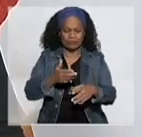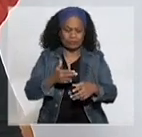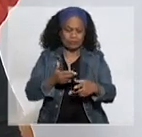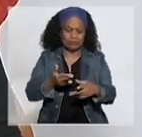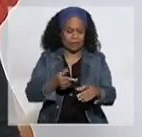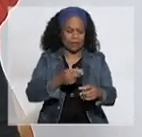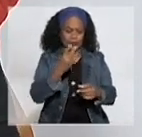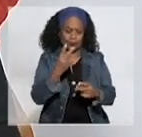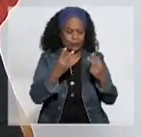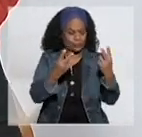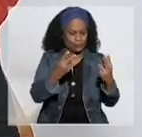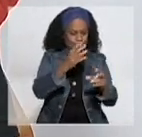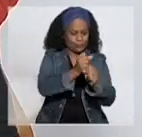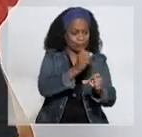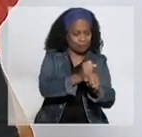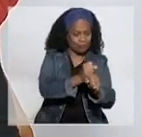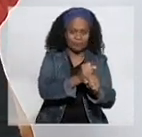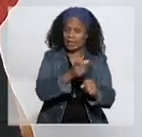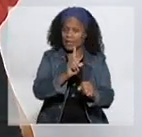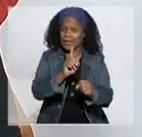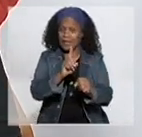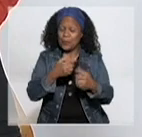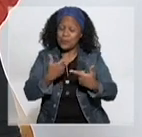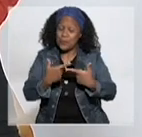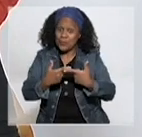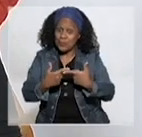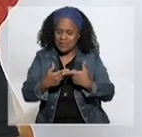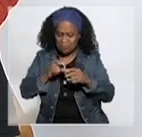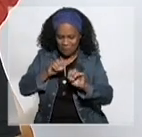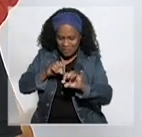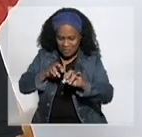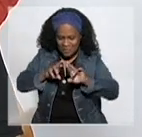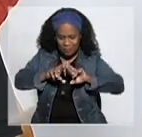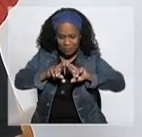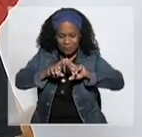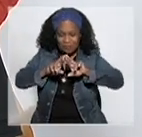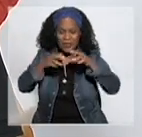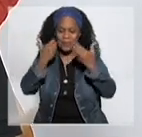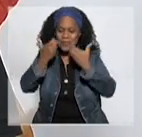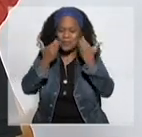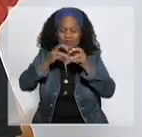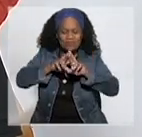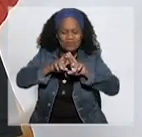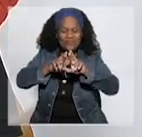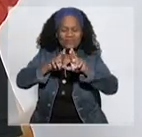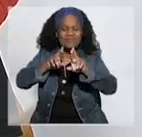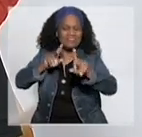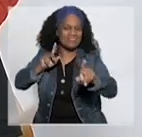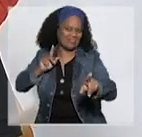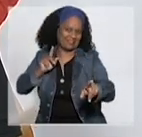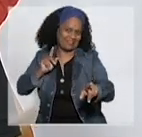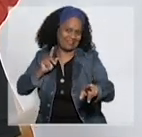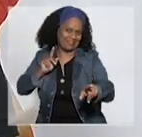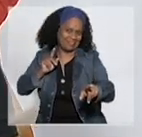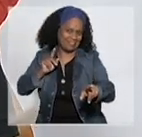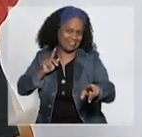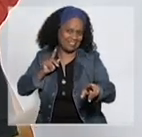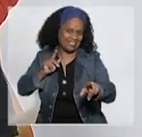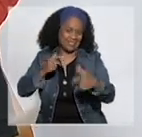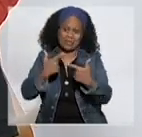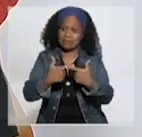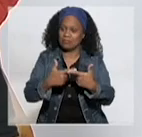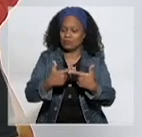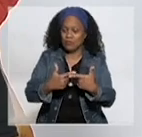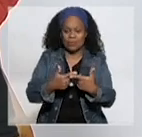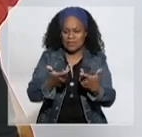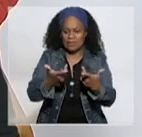ah, 2 + 2, tá. Nada contra. Uhum. Mas é diferente. É um trabalho diferente, não é